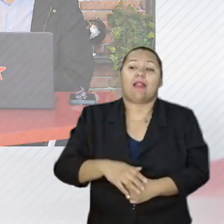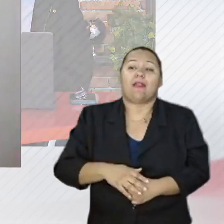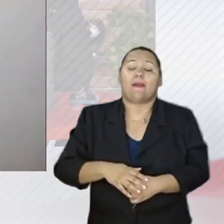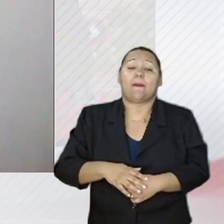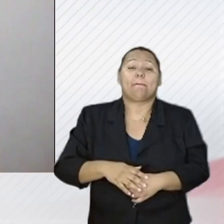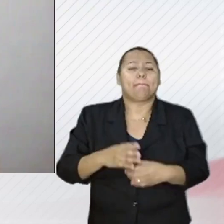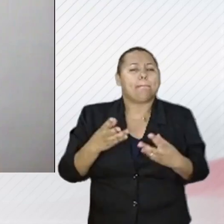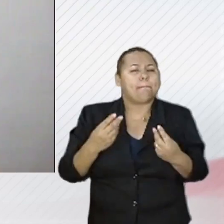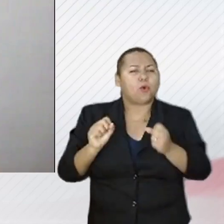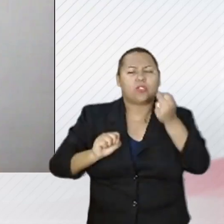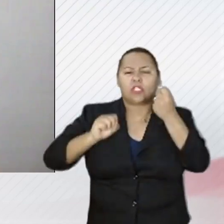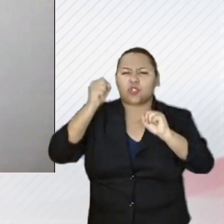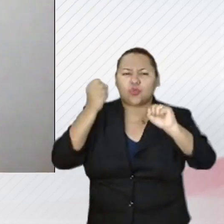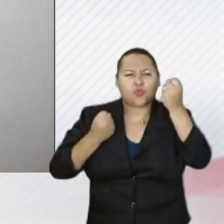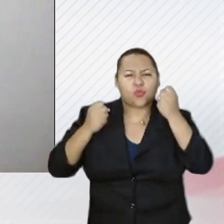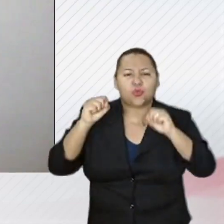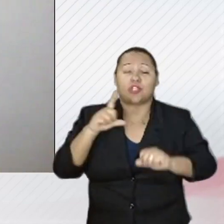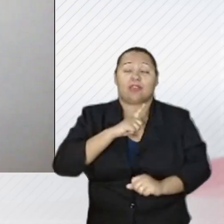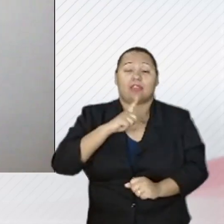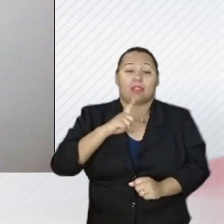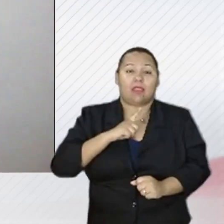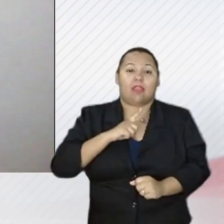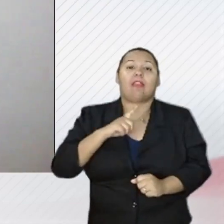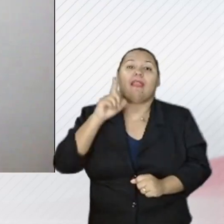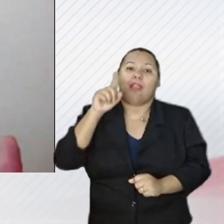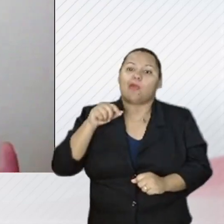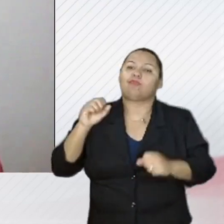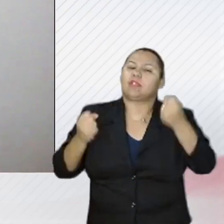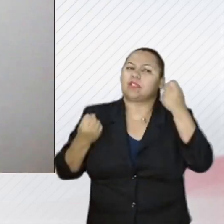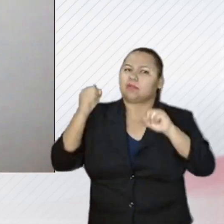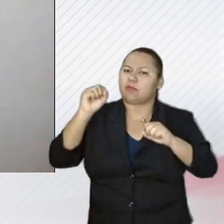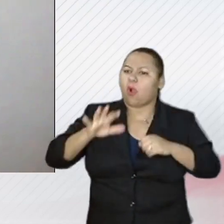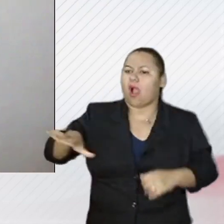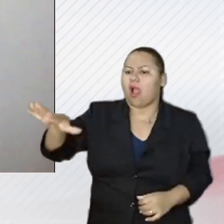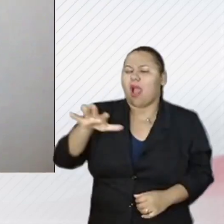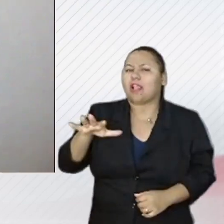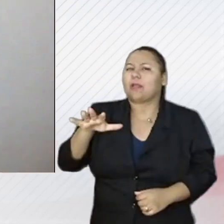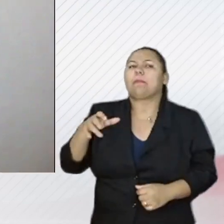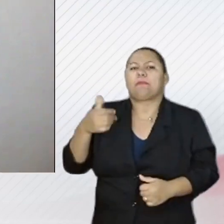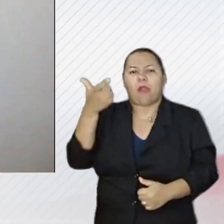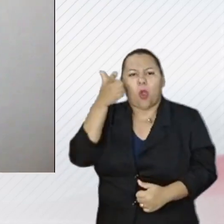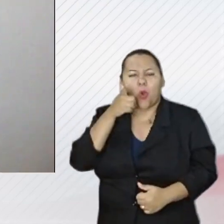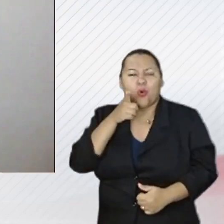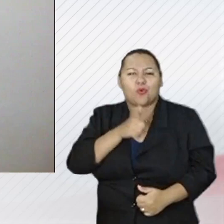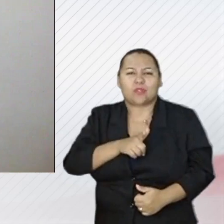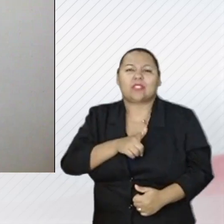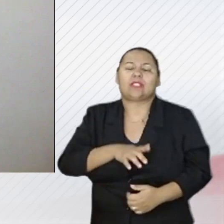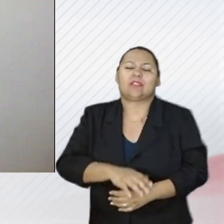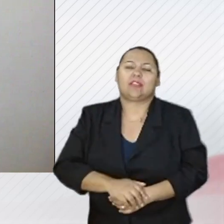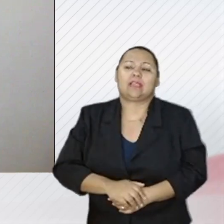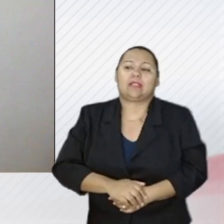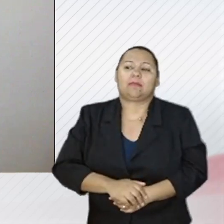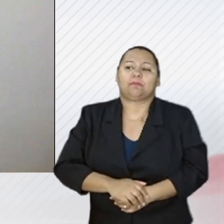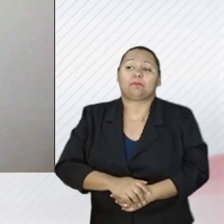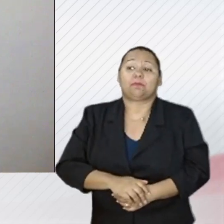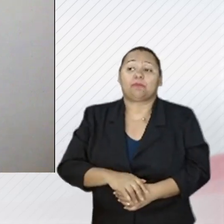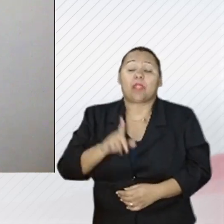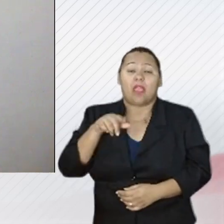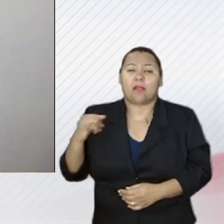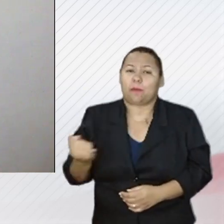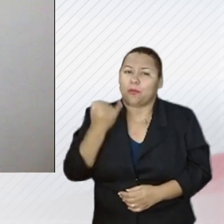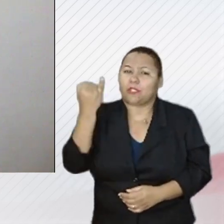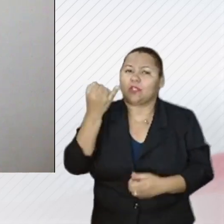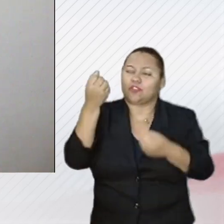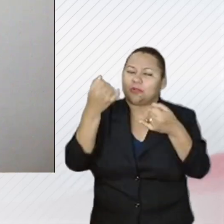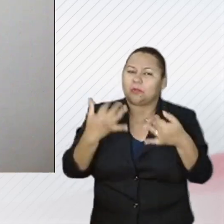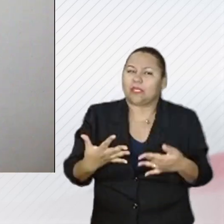acho que é um grande setor que vai ser beneficiado com a reforma tributária, né? Acho que é importante a gente trazer isso, porque hoje a forma